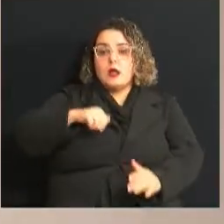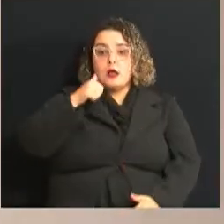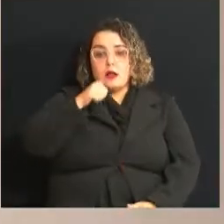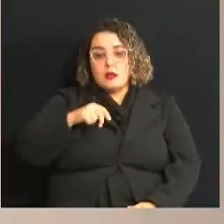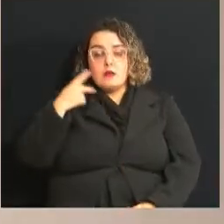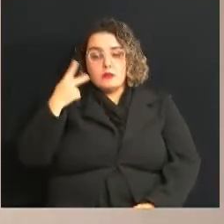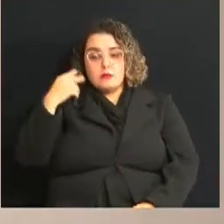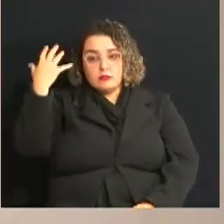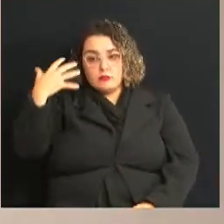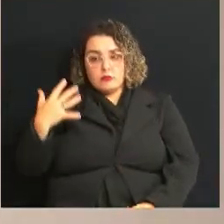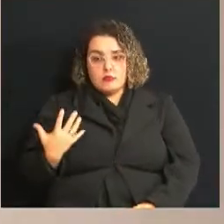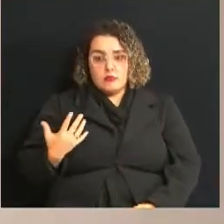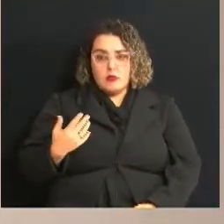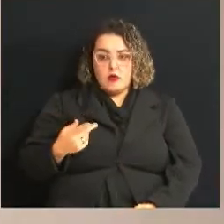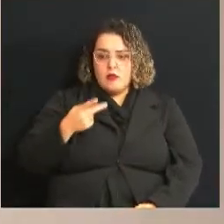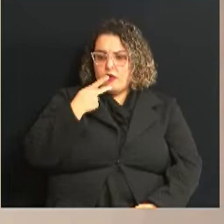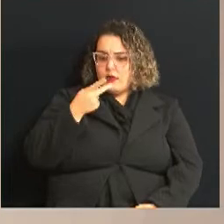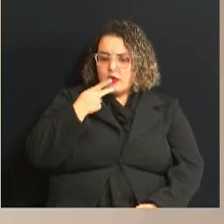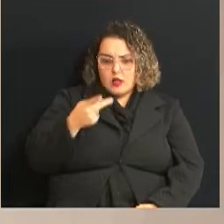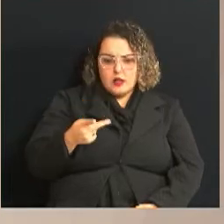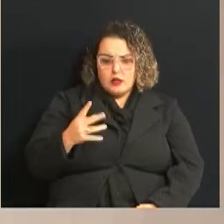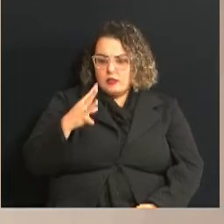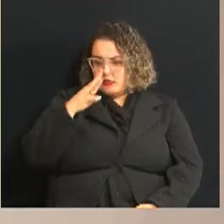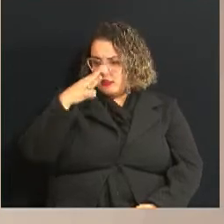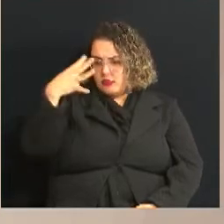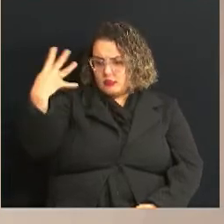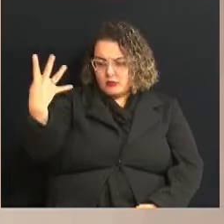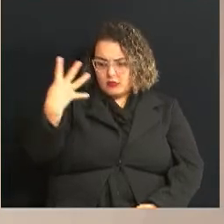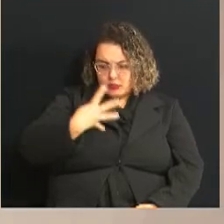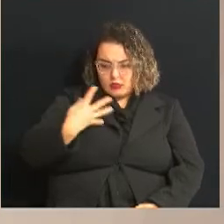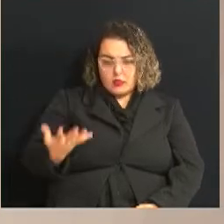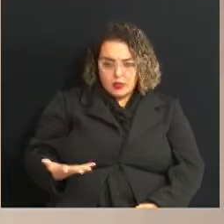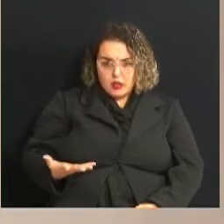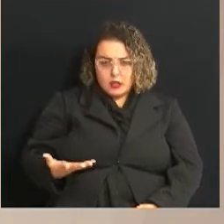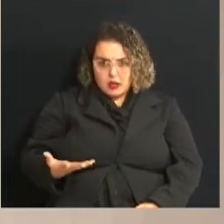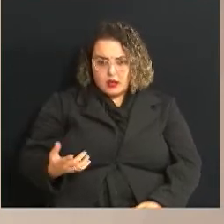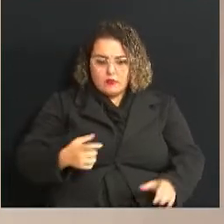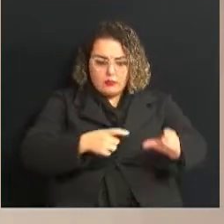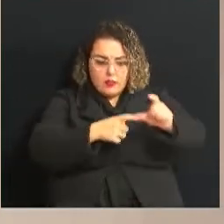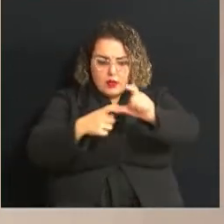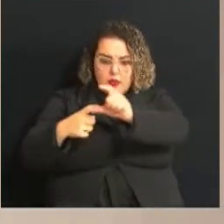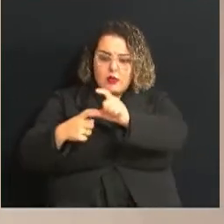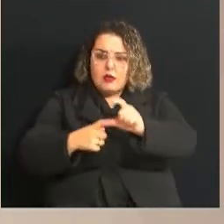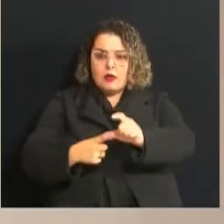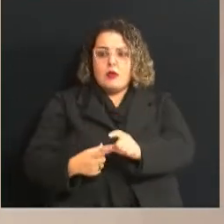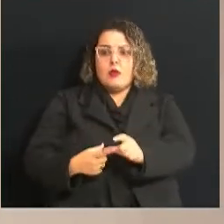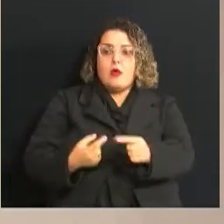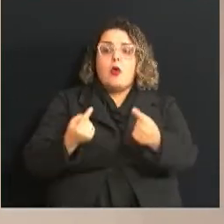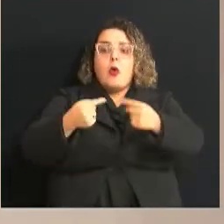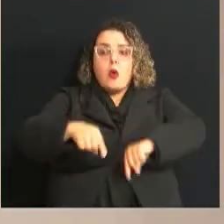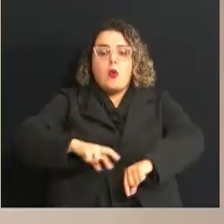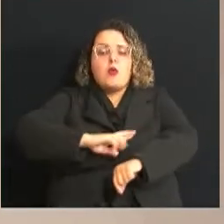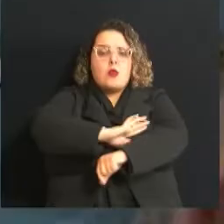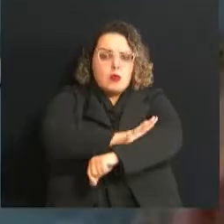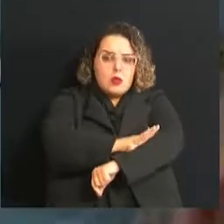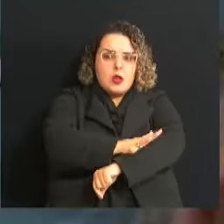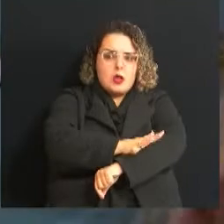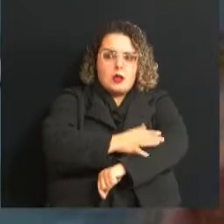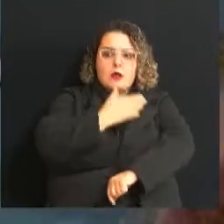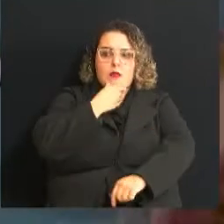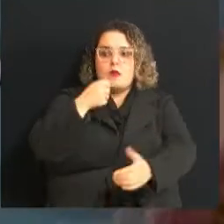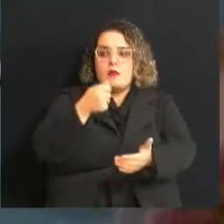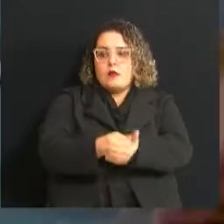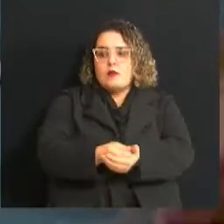a acusação, alegando que o material em forma de quadrinhos faz parte do combate contra o racismo e o machismo.